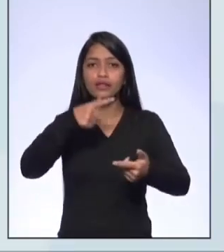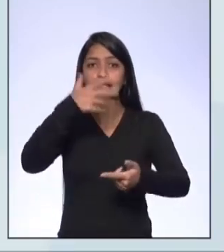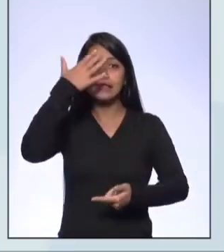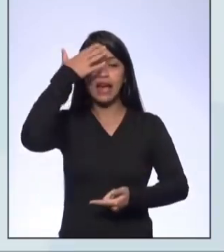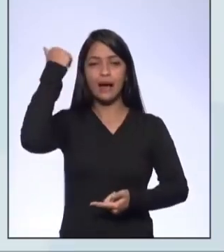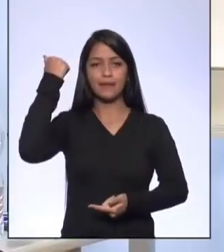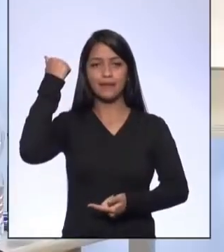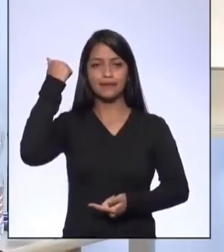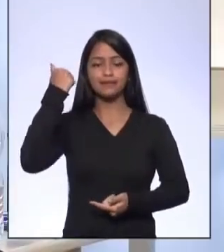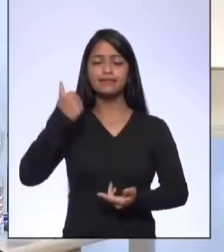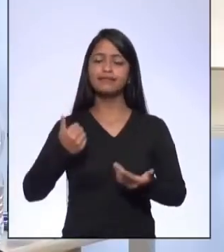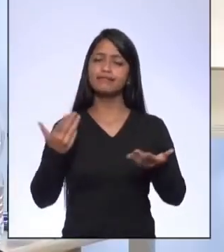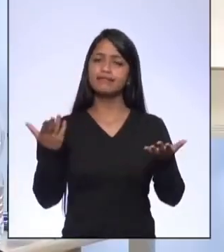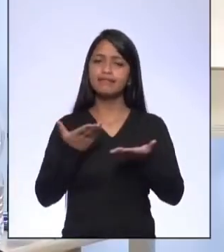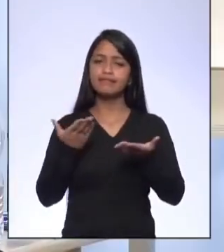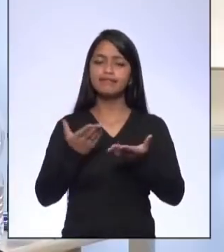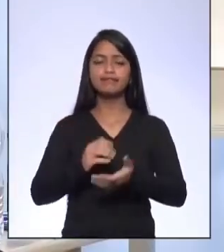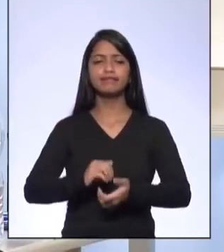o chart, o